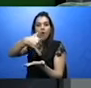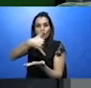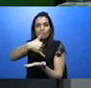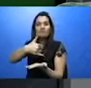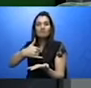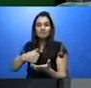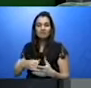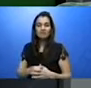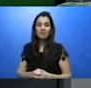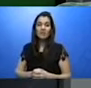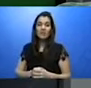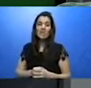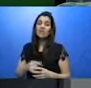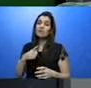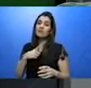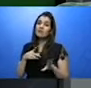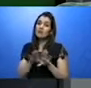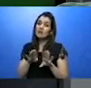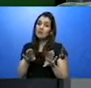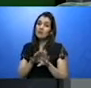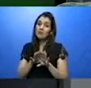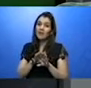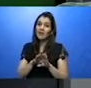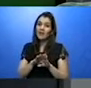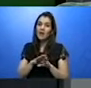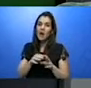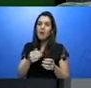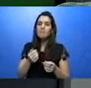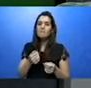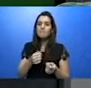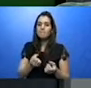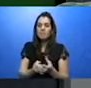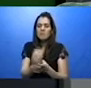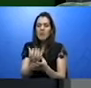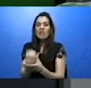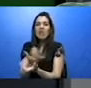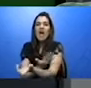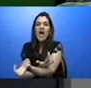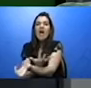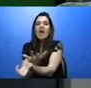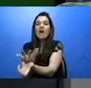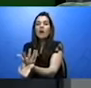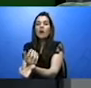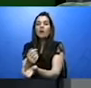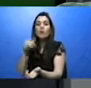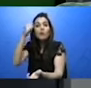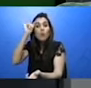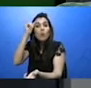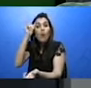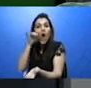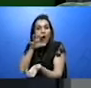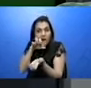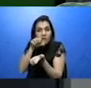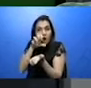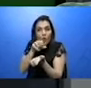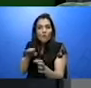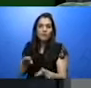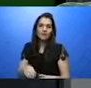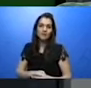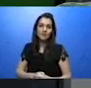cozinhar, e criação de pastos para o gado. O lobo-guará é um animal noturno, ou seja, ele gosta